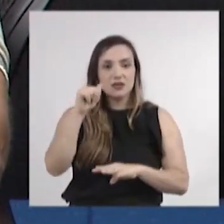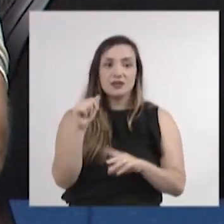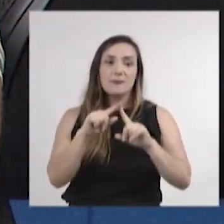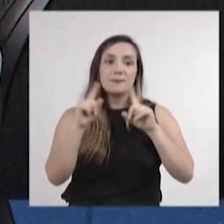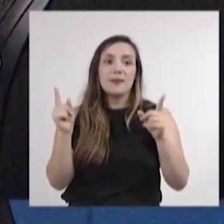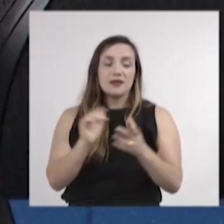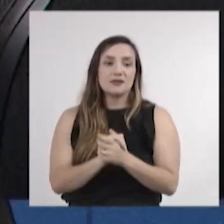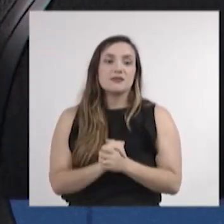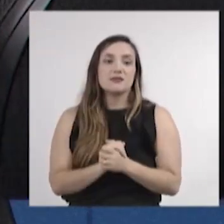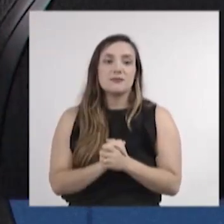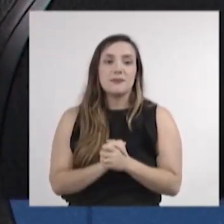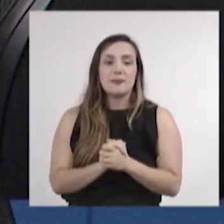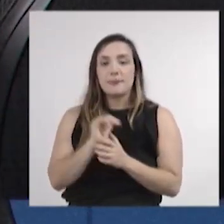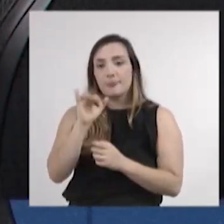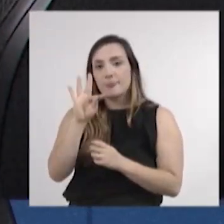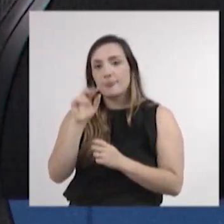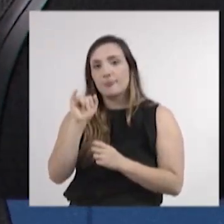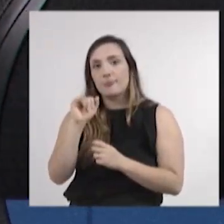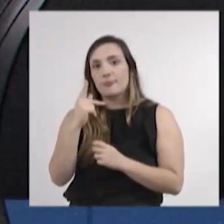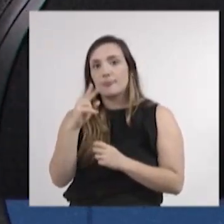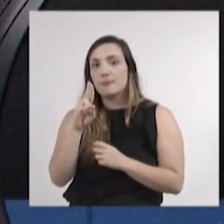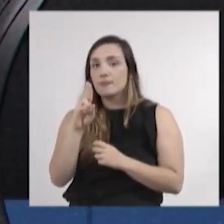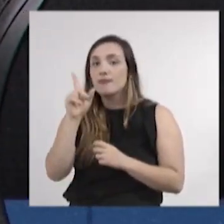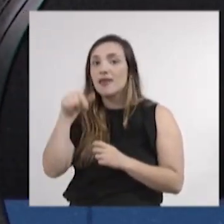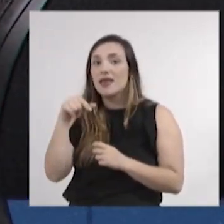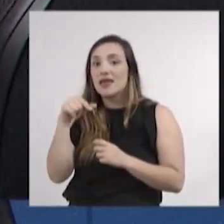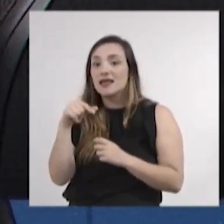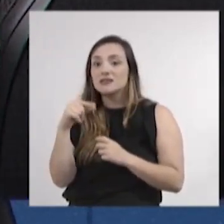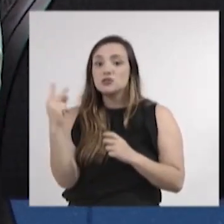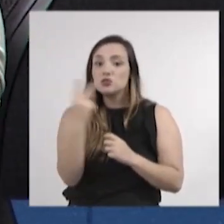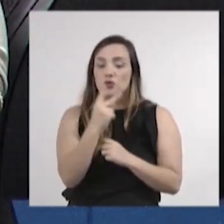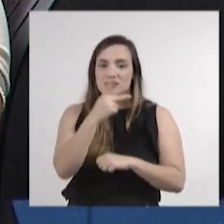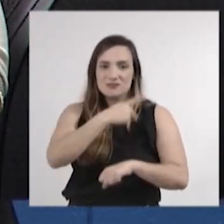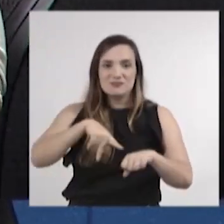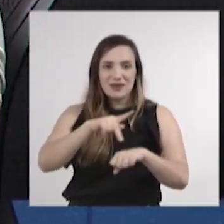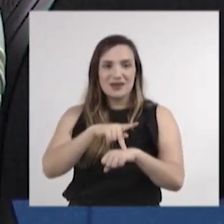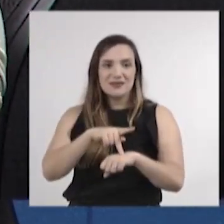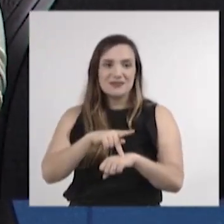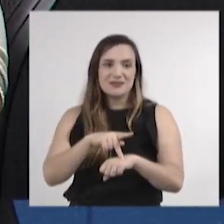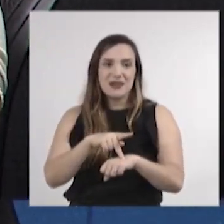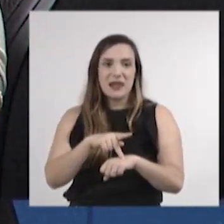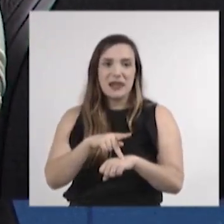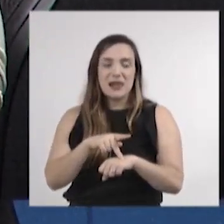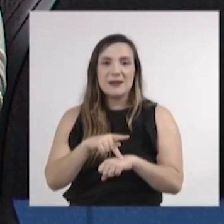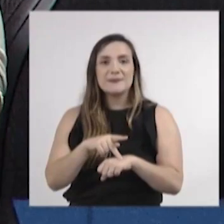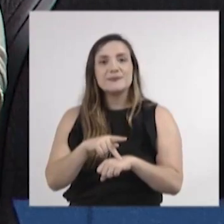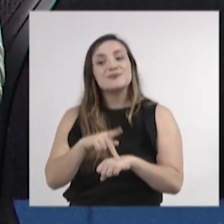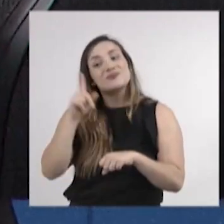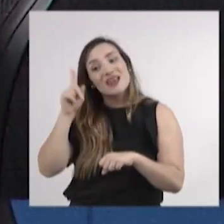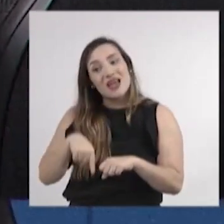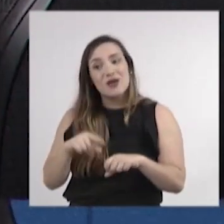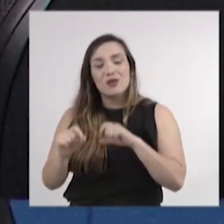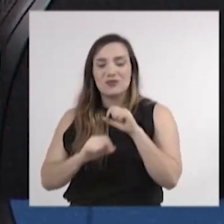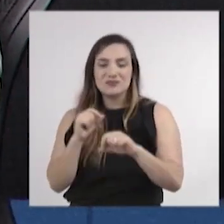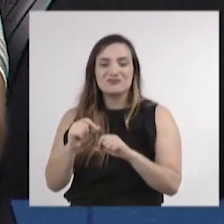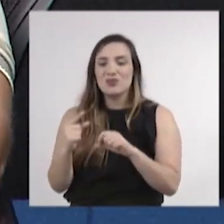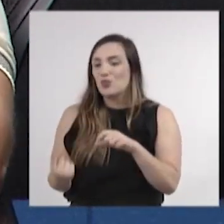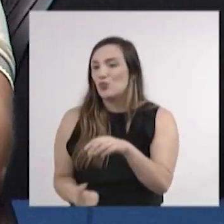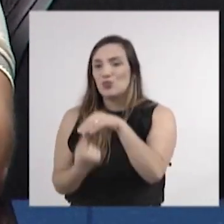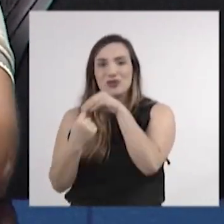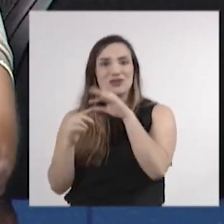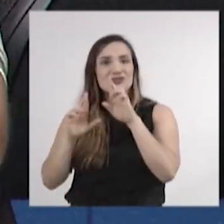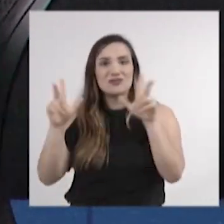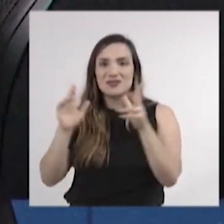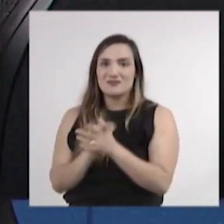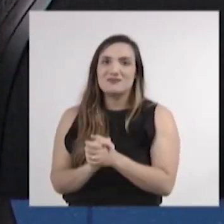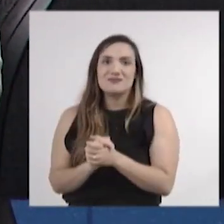que, pelo fato da Itaipu ser uma empresa binacional, e ela é única no Brasil pelo estatuto ser binacional, então ela não está